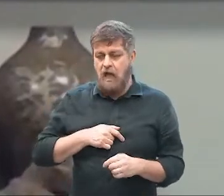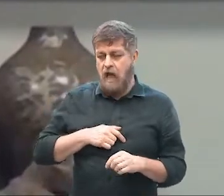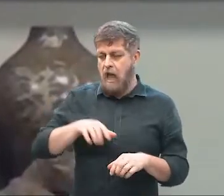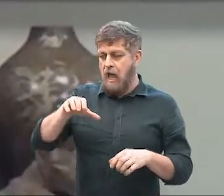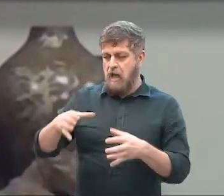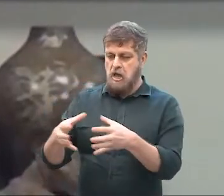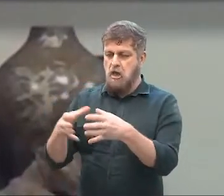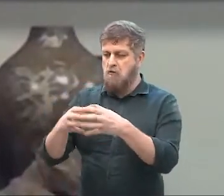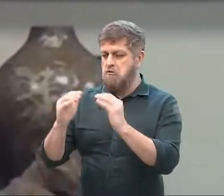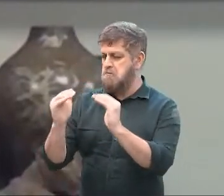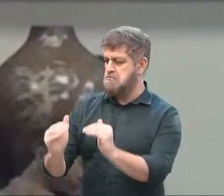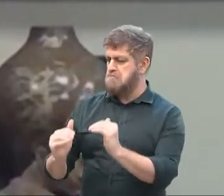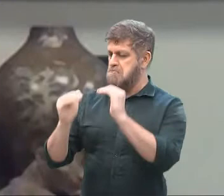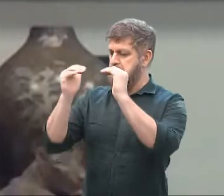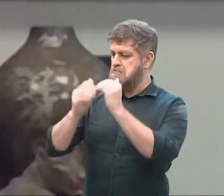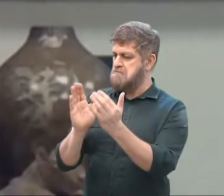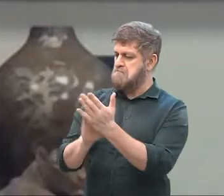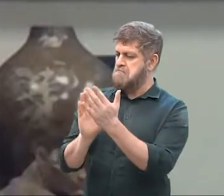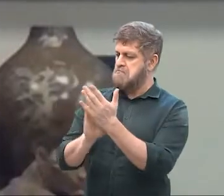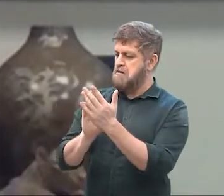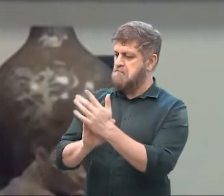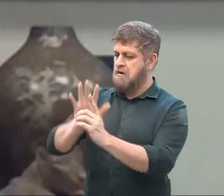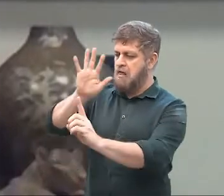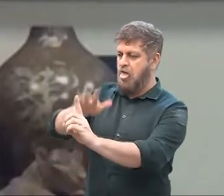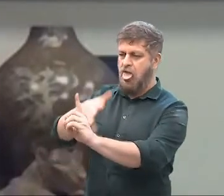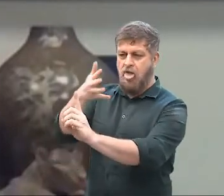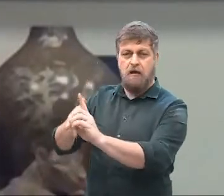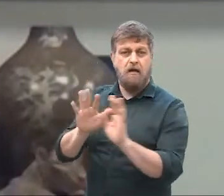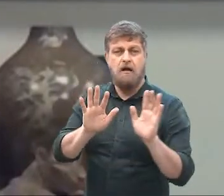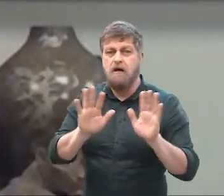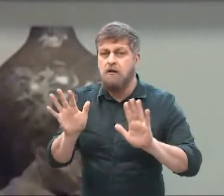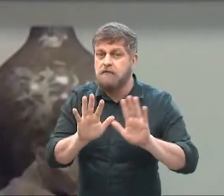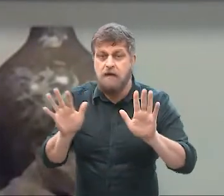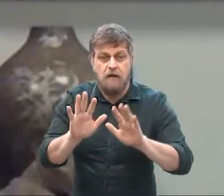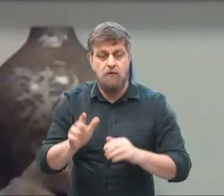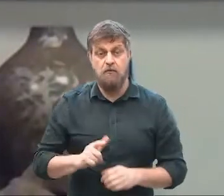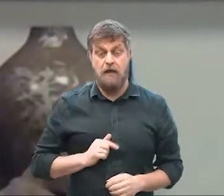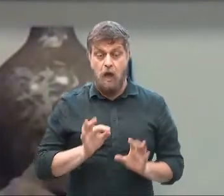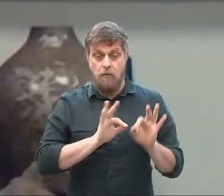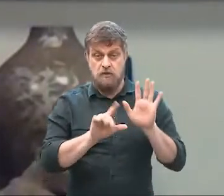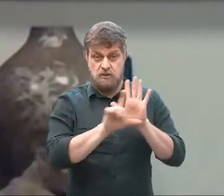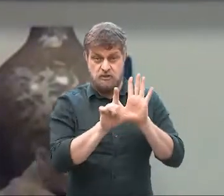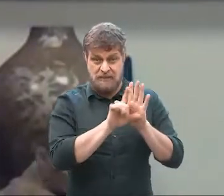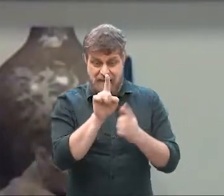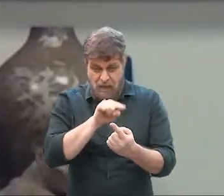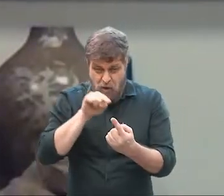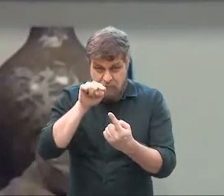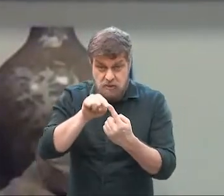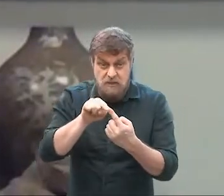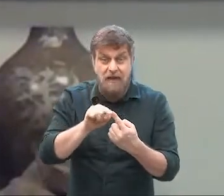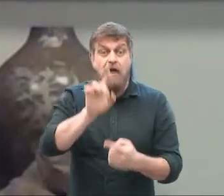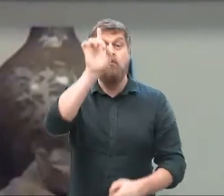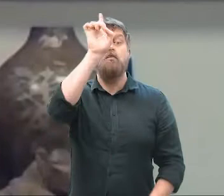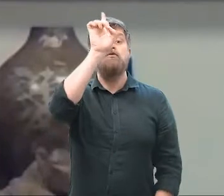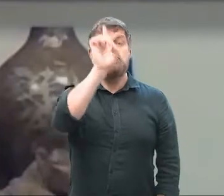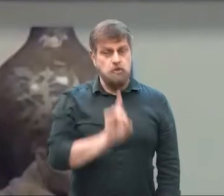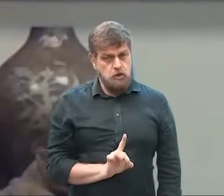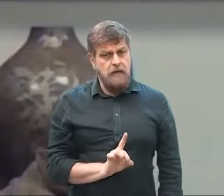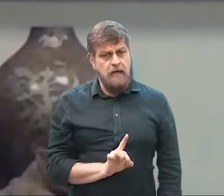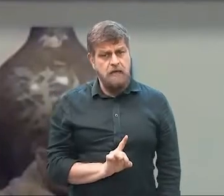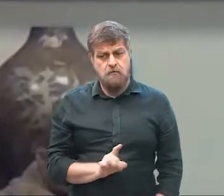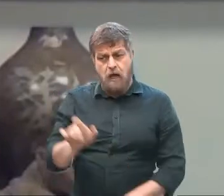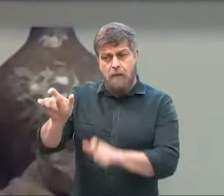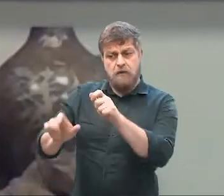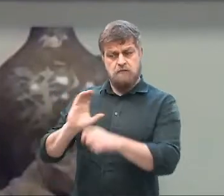para essa ou aquela pessoa, para este ou para aquele segmento. O projeto de lei, ele trata de direitos, direitos do